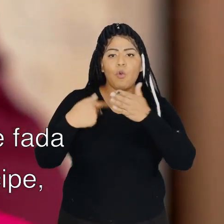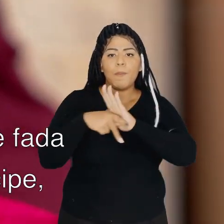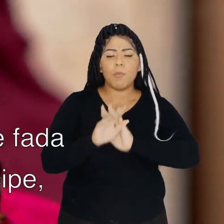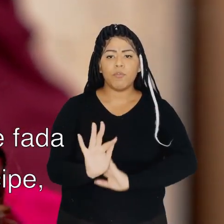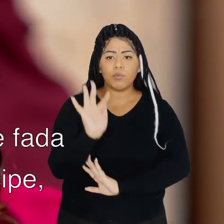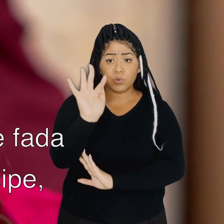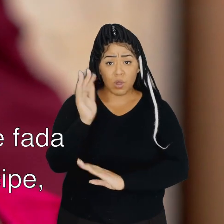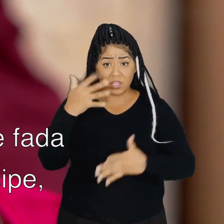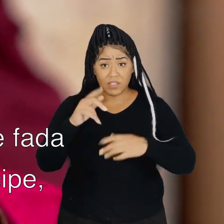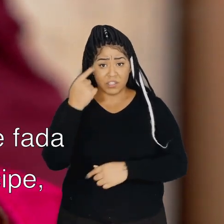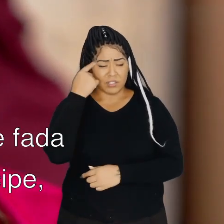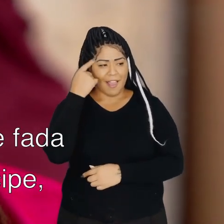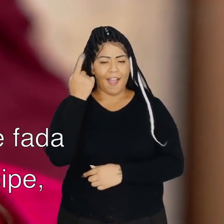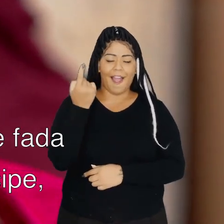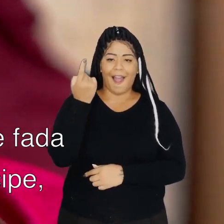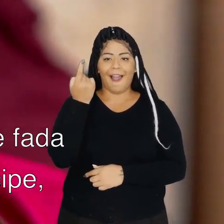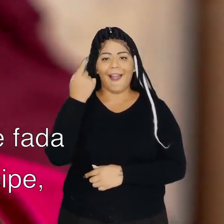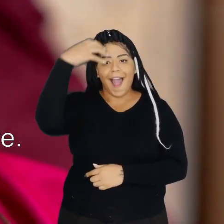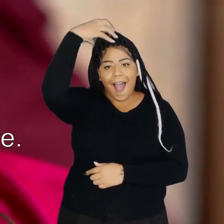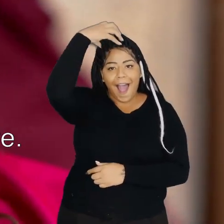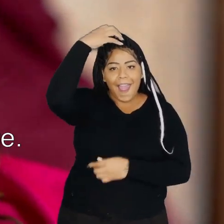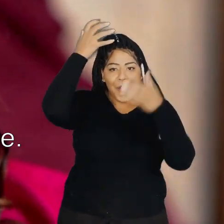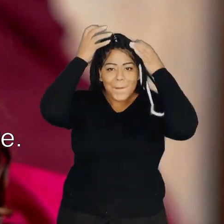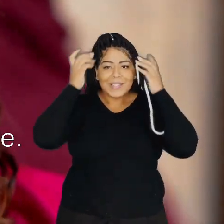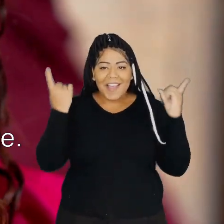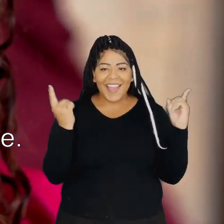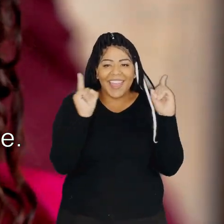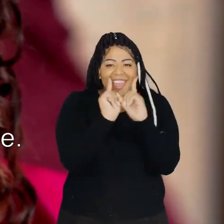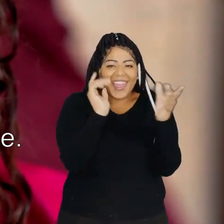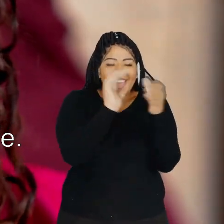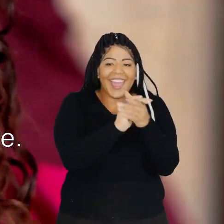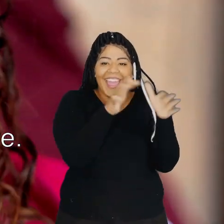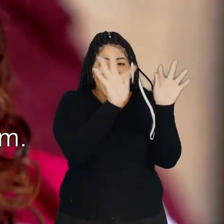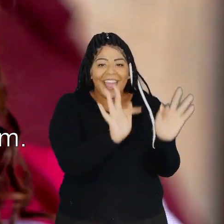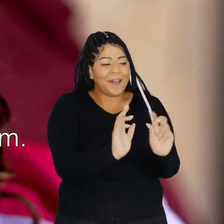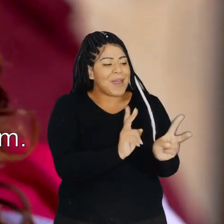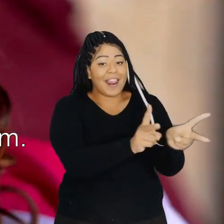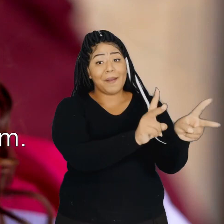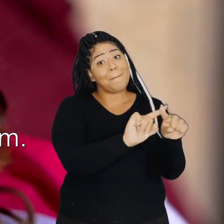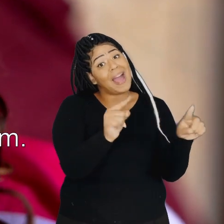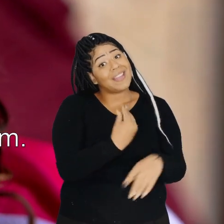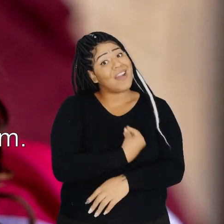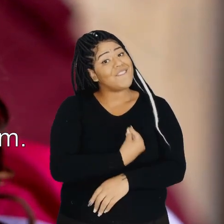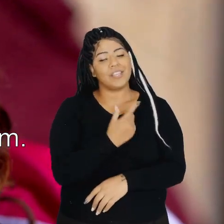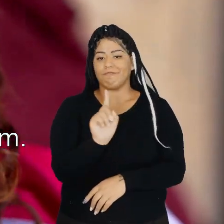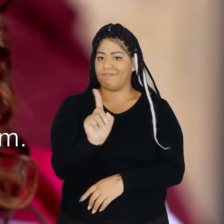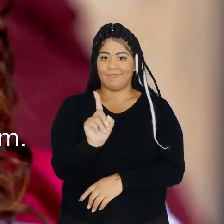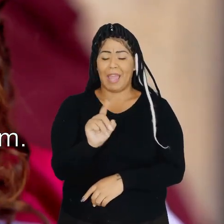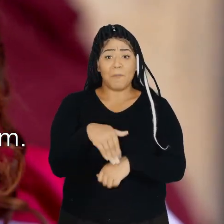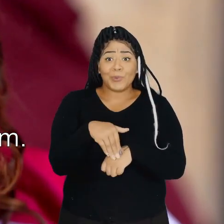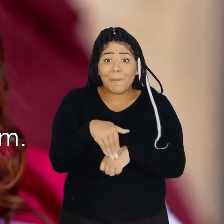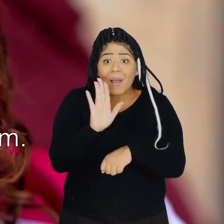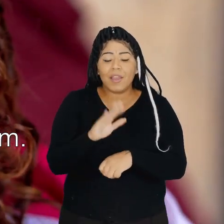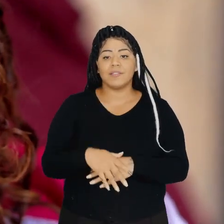Antes a gente vê muito aquele conto de fada de uma princesa, encontrar um príncipe, casar, viveram felizes para sempre. Mas infelizmente a vida não é assim, a vida é bem mais